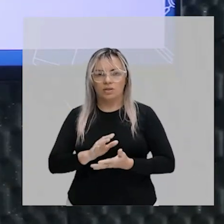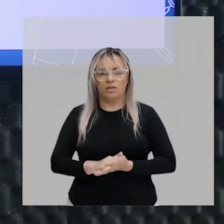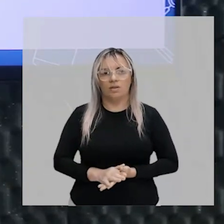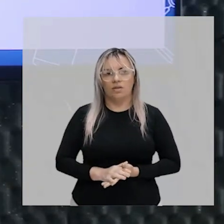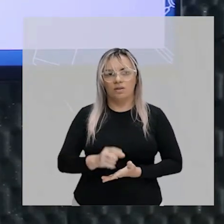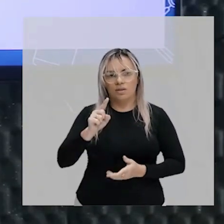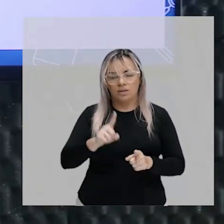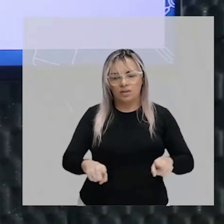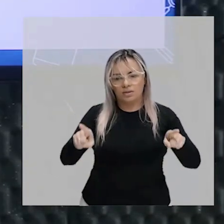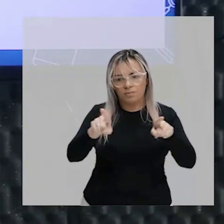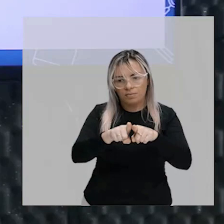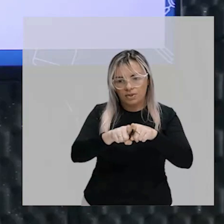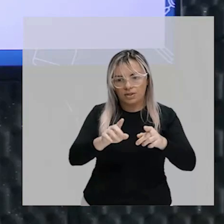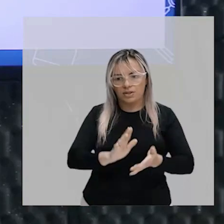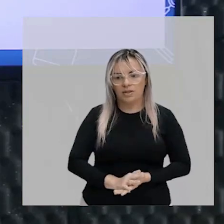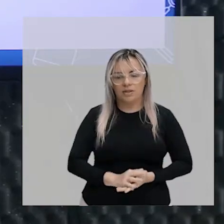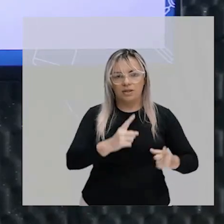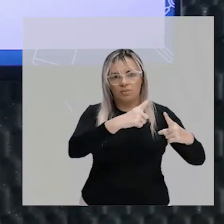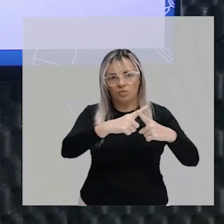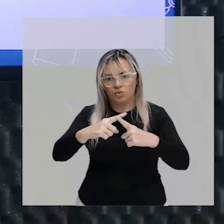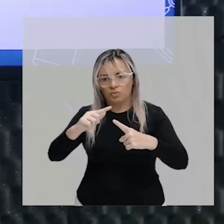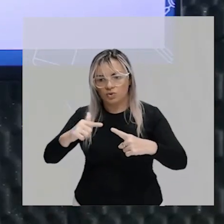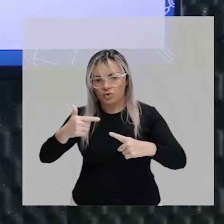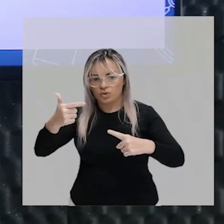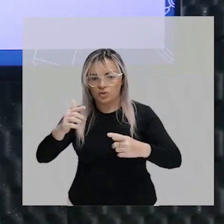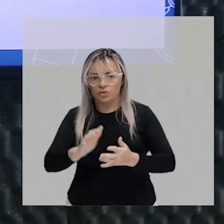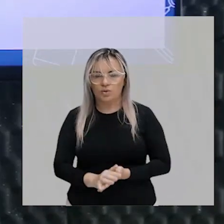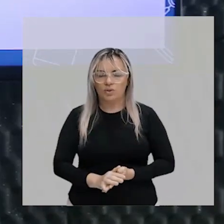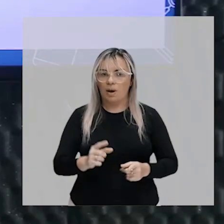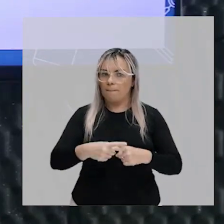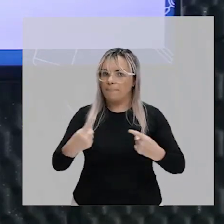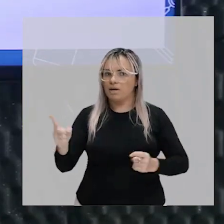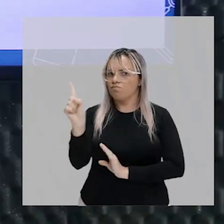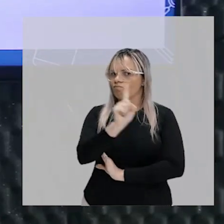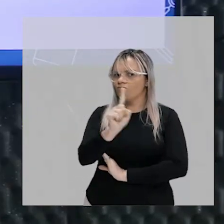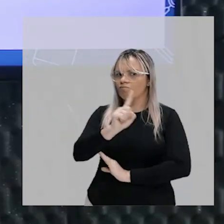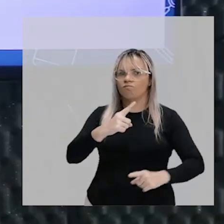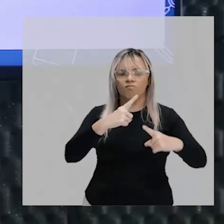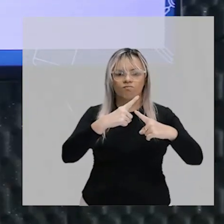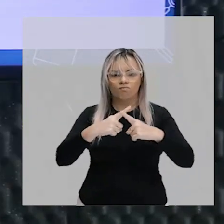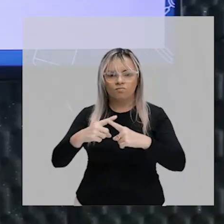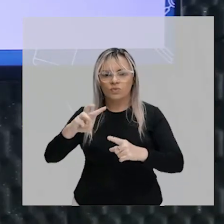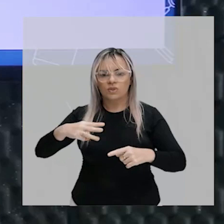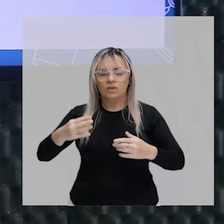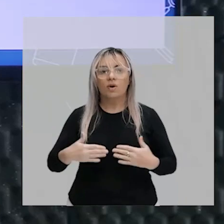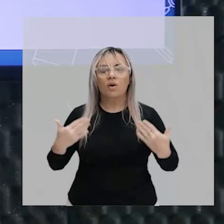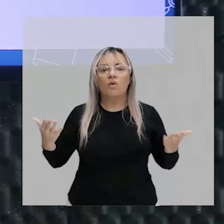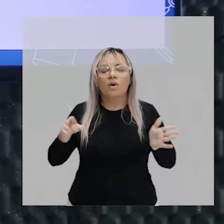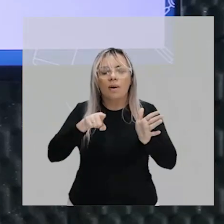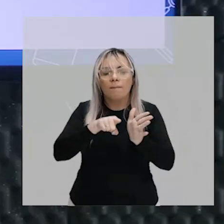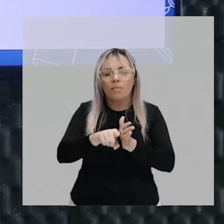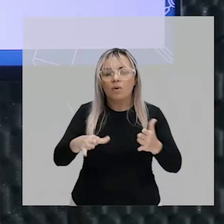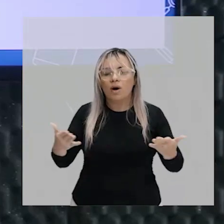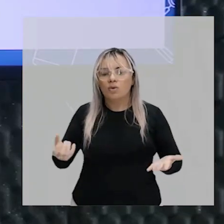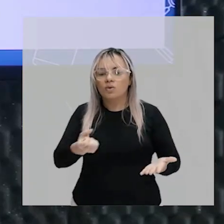múltiplo de 3 e aí o que que a questão tá perguntando para nós quer saber qual é o número de elementos